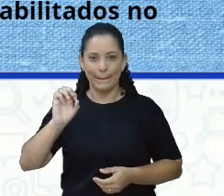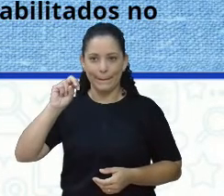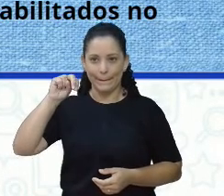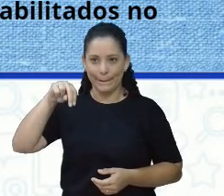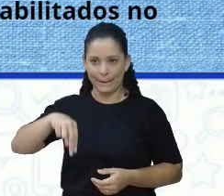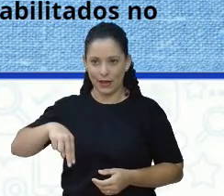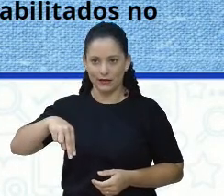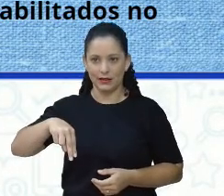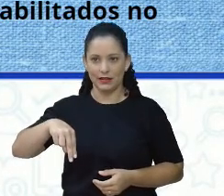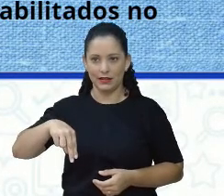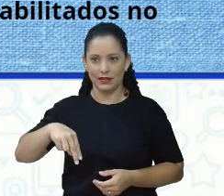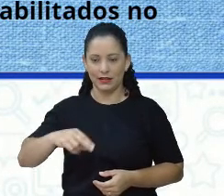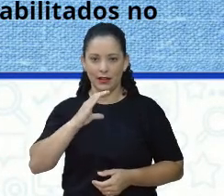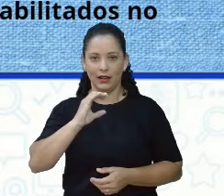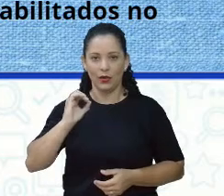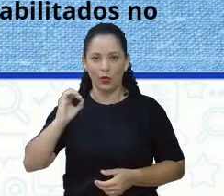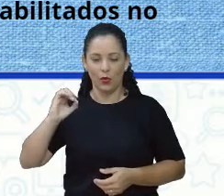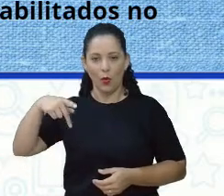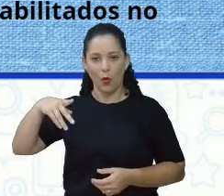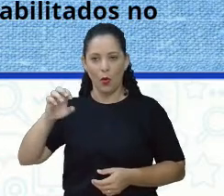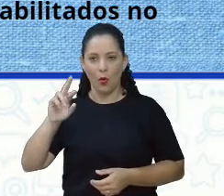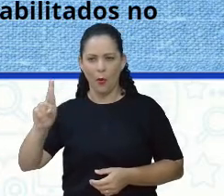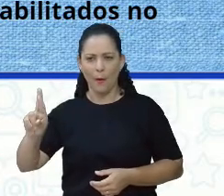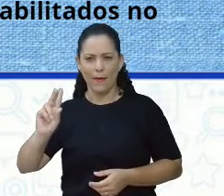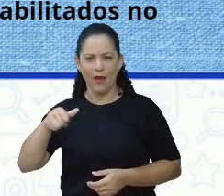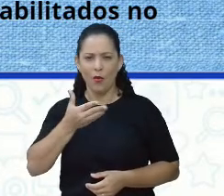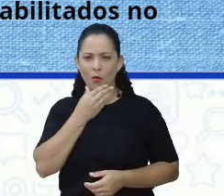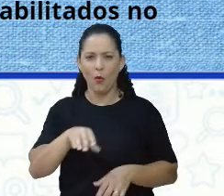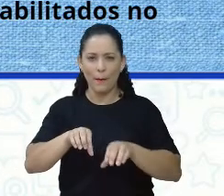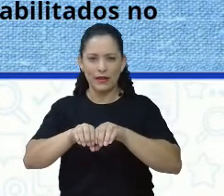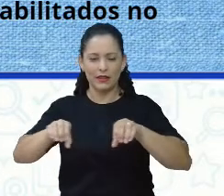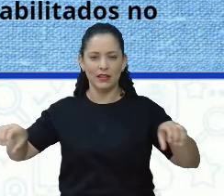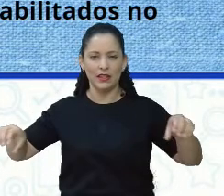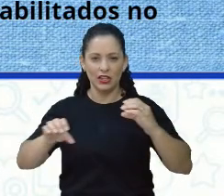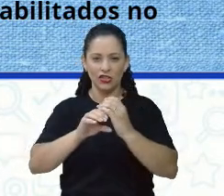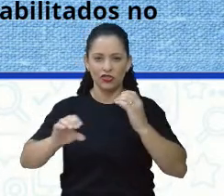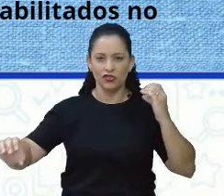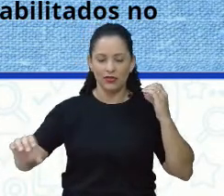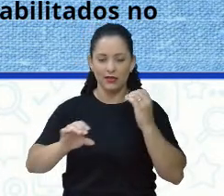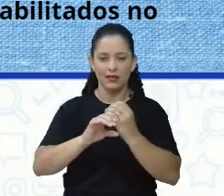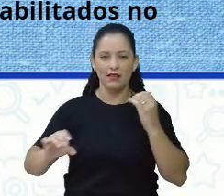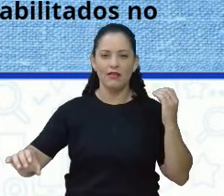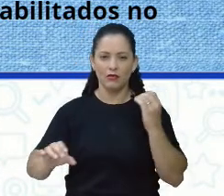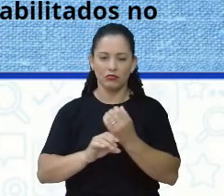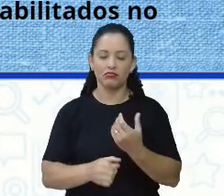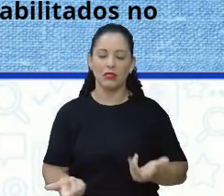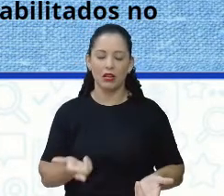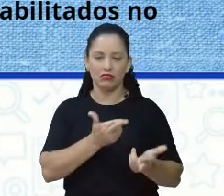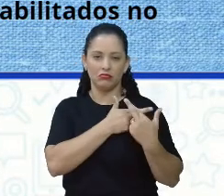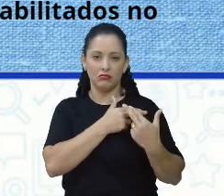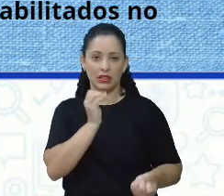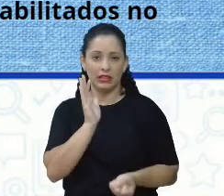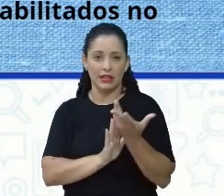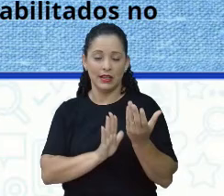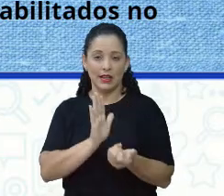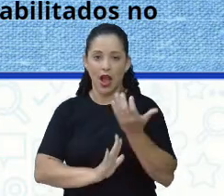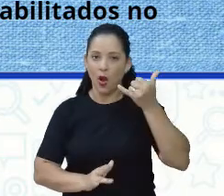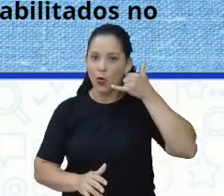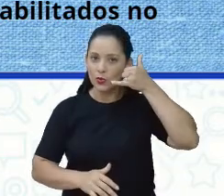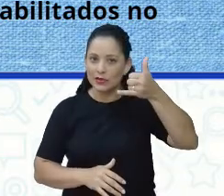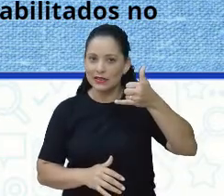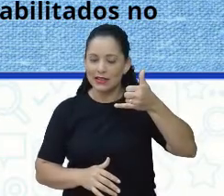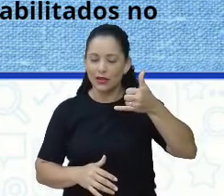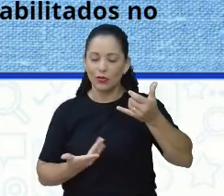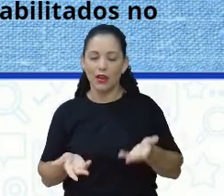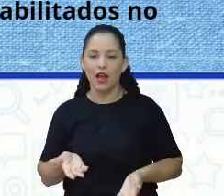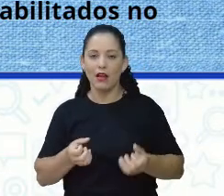na verdade, desenvolveu em 1928, foi o engenheiro responsável pela invenção do celular na década de 70, é bem